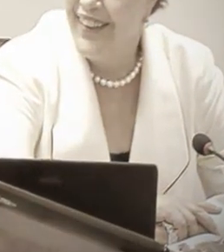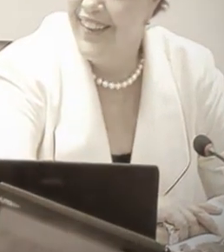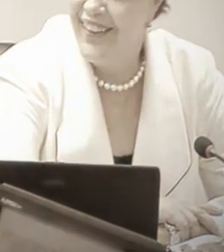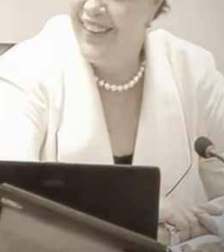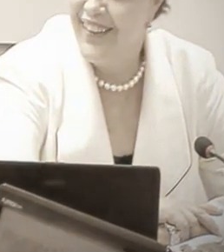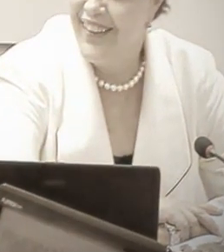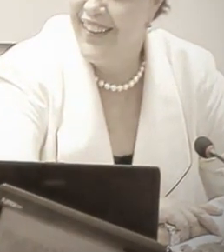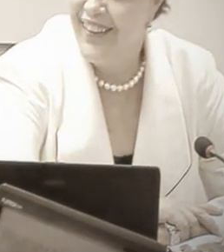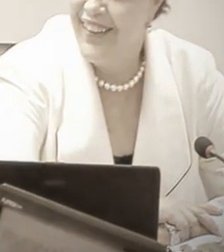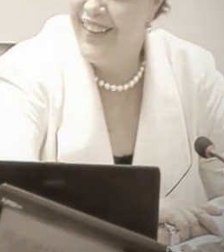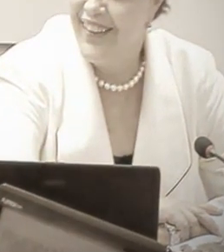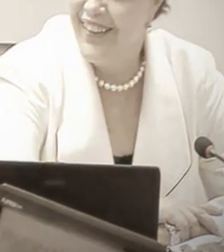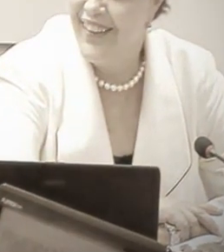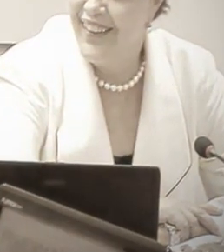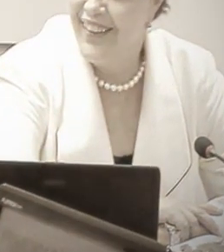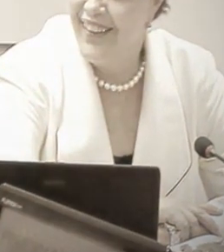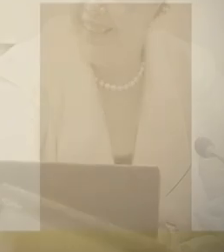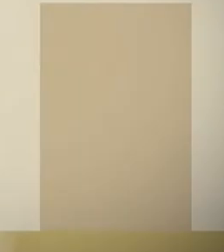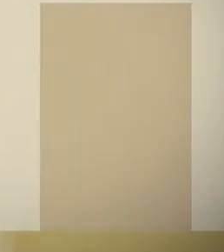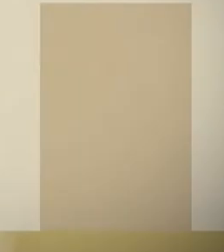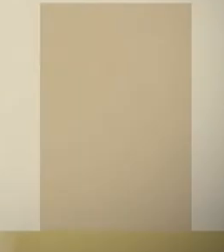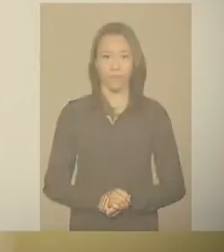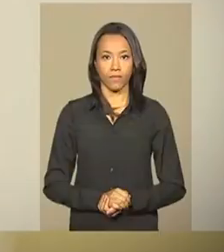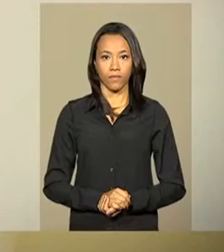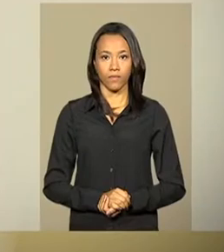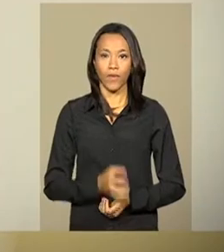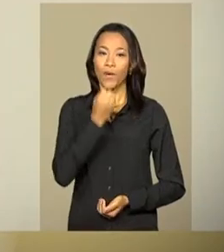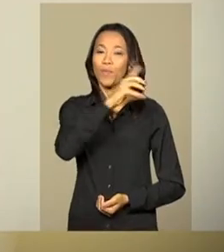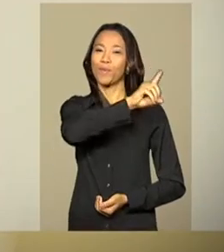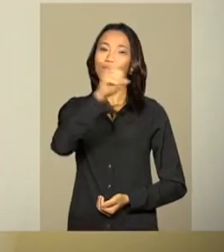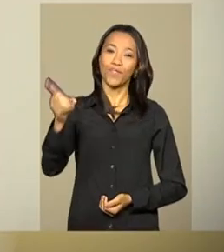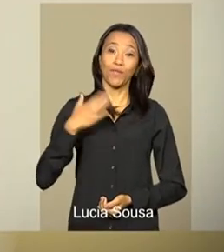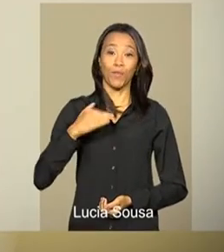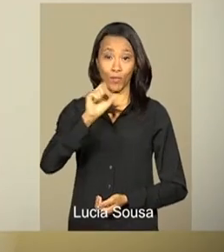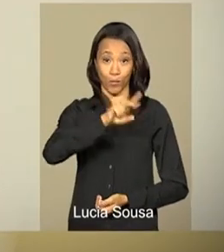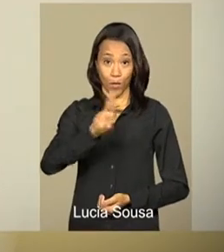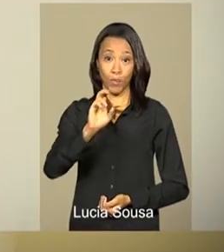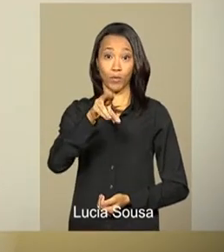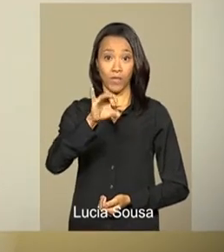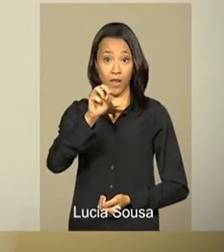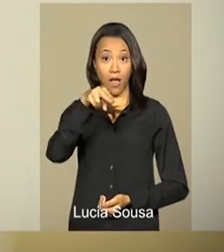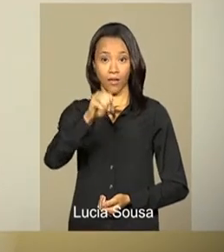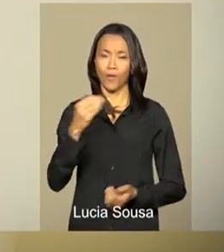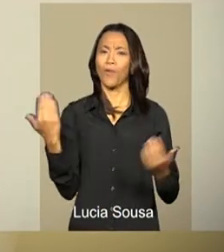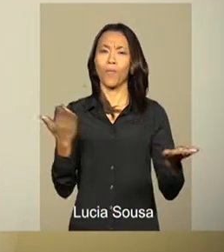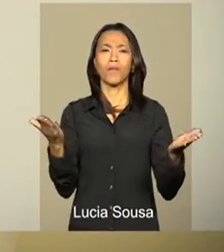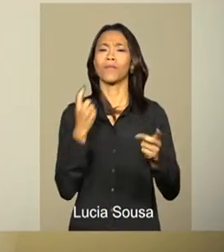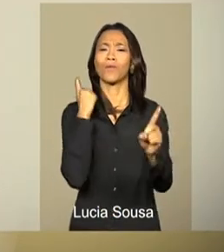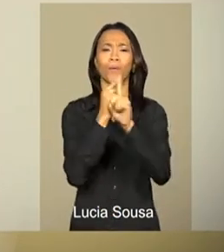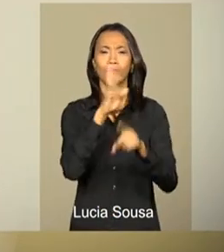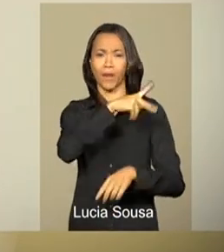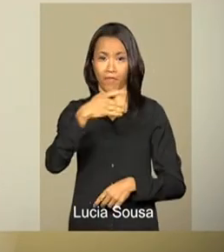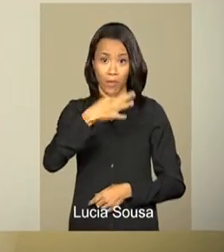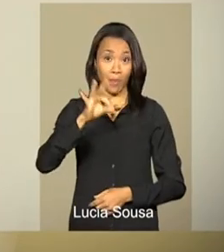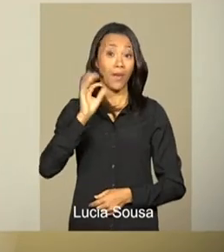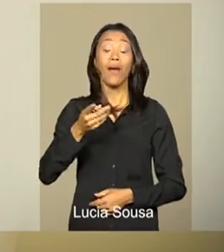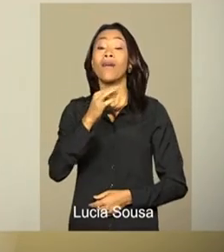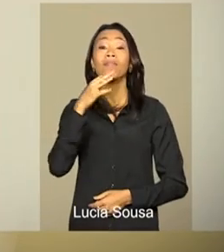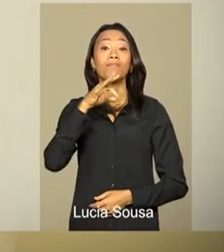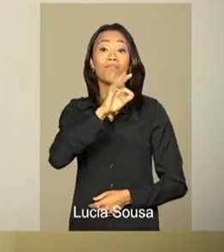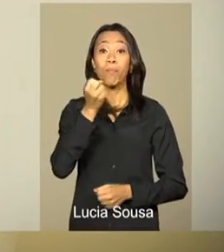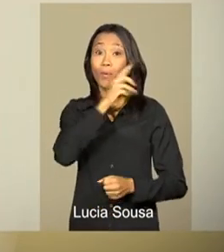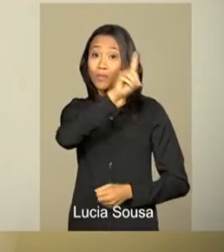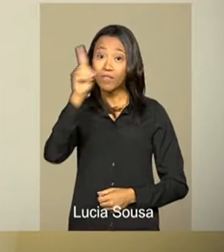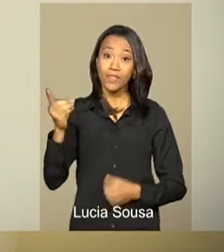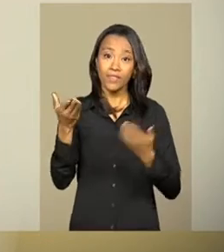café com a Presidenta Olá bom dia eu sou Luciano Seixas e começa agora mais um café com a presidenta Dilma